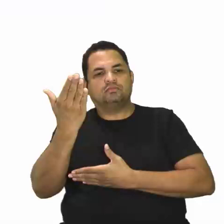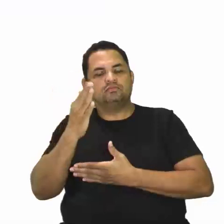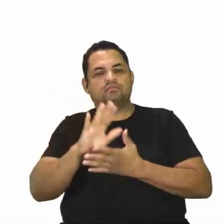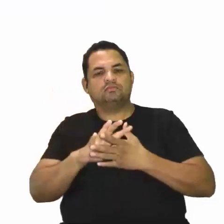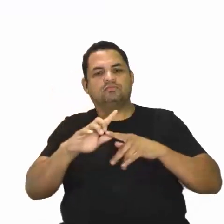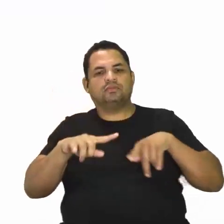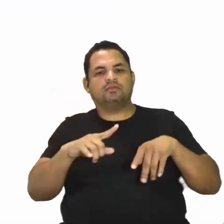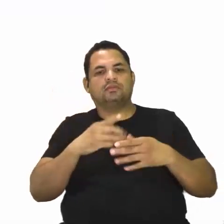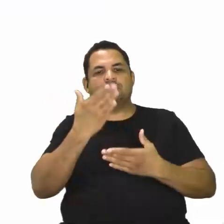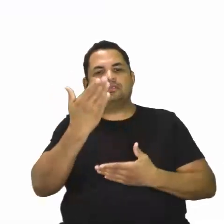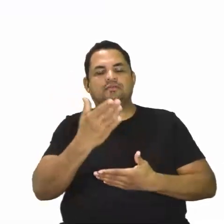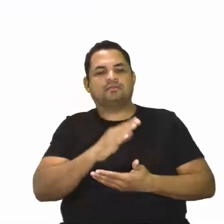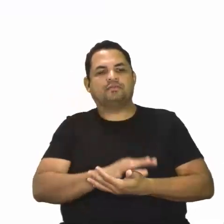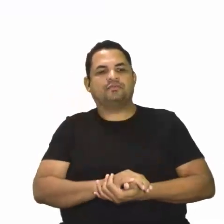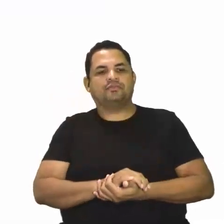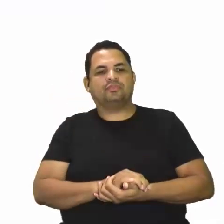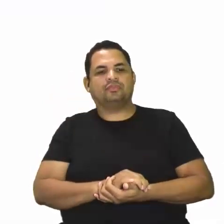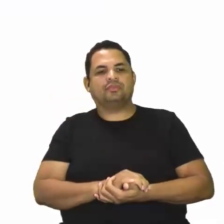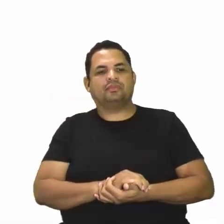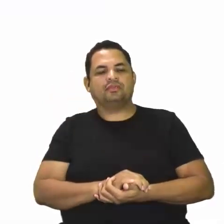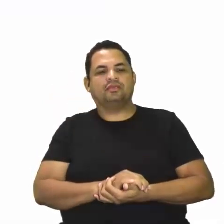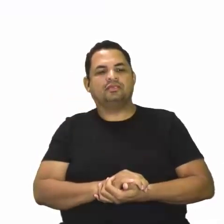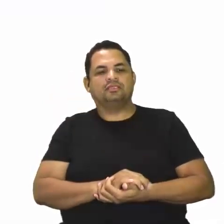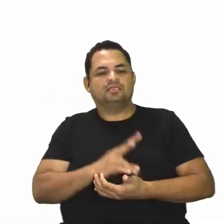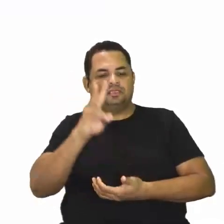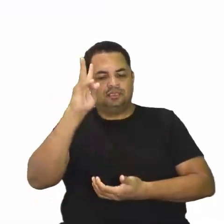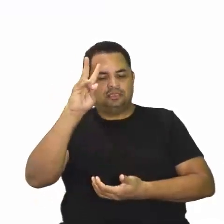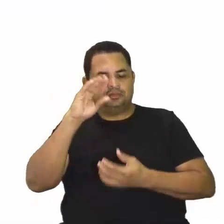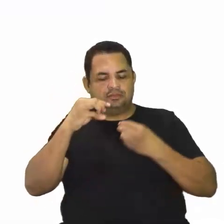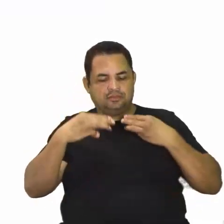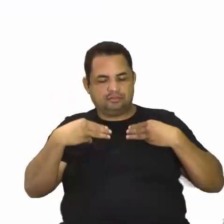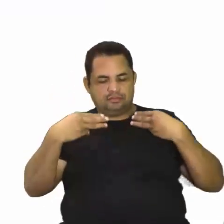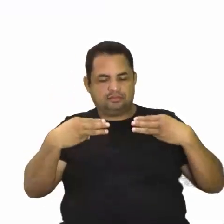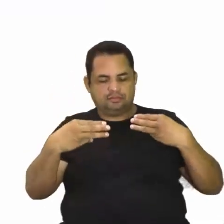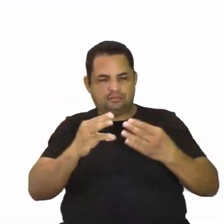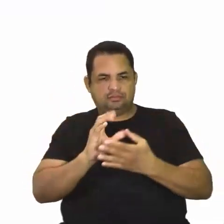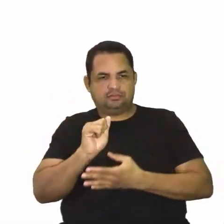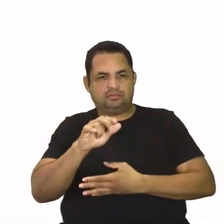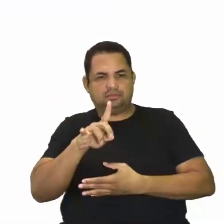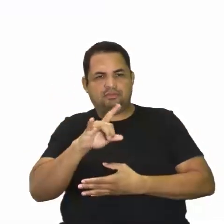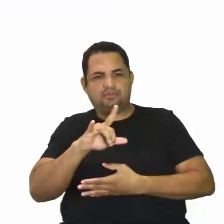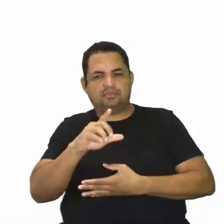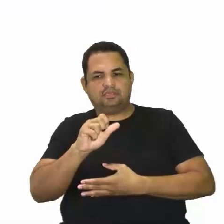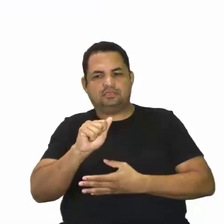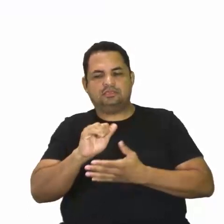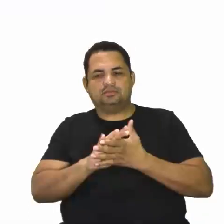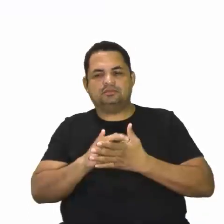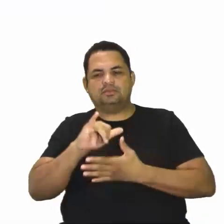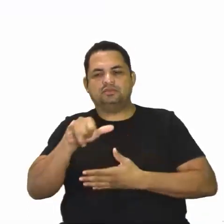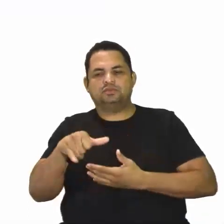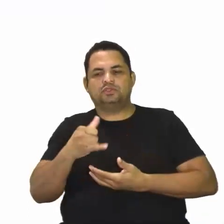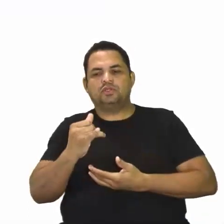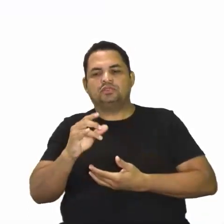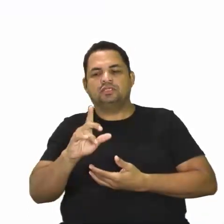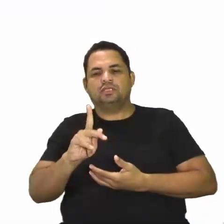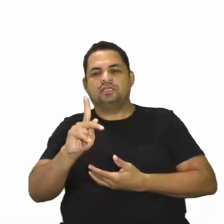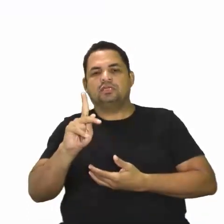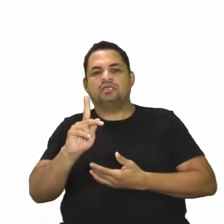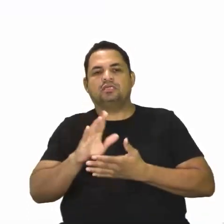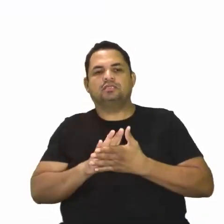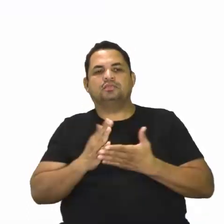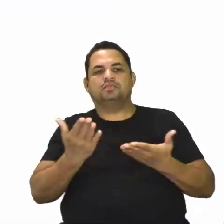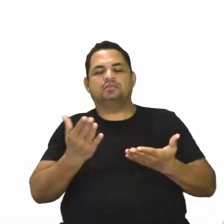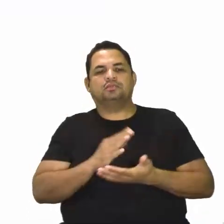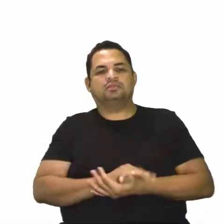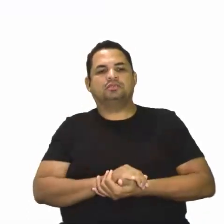só que o Mário Andreasa, que lembra do ministro Andreasa e tudo, do período do Juscelino Kubitschek, pois é, ele mesmo,